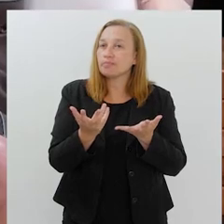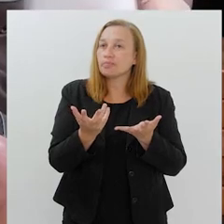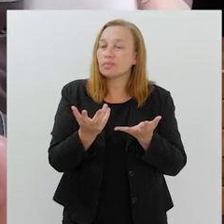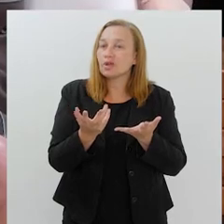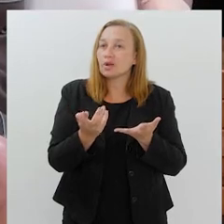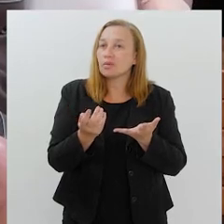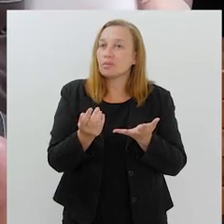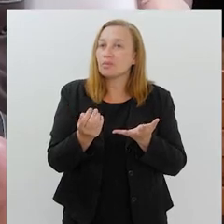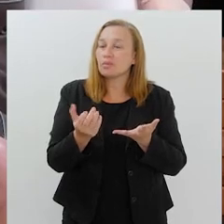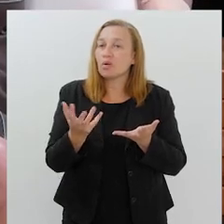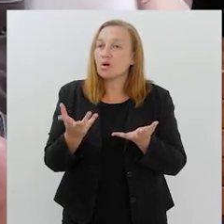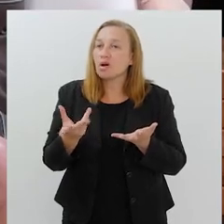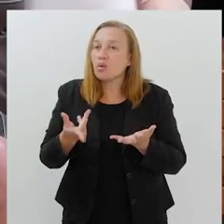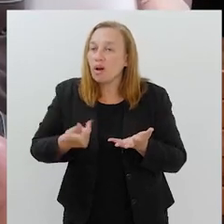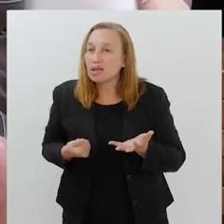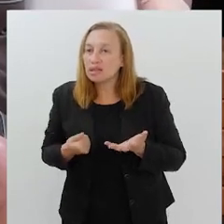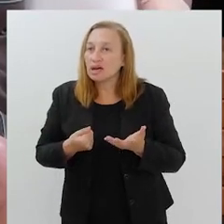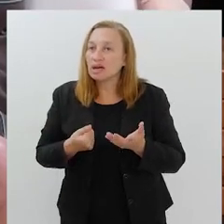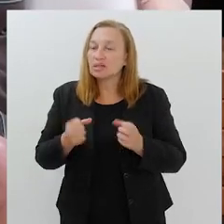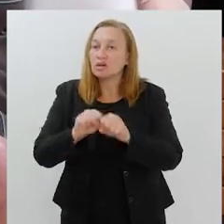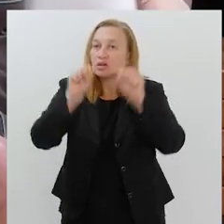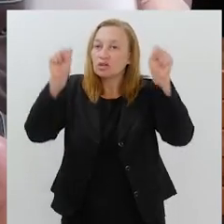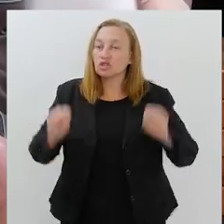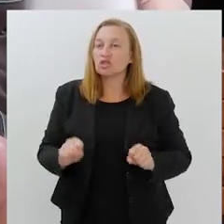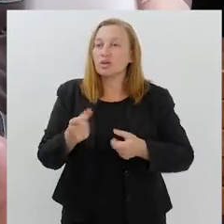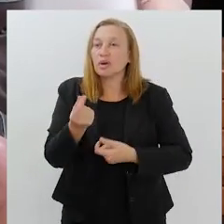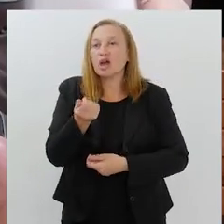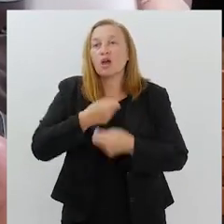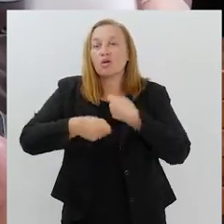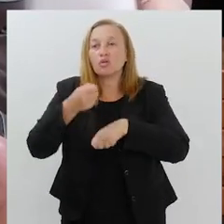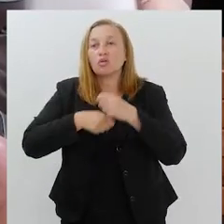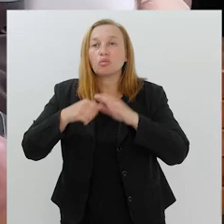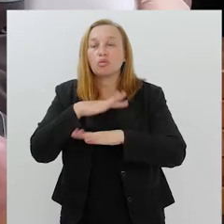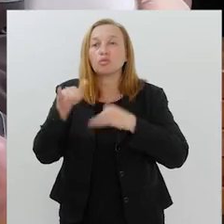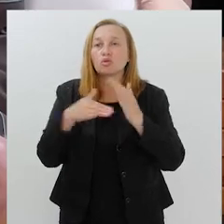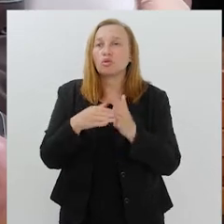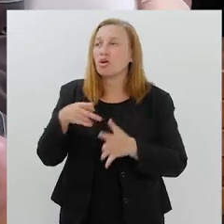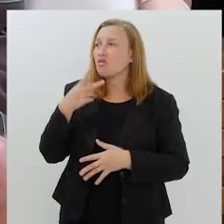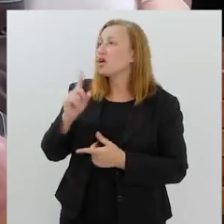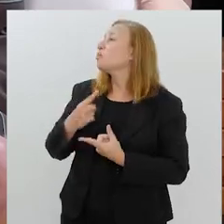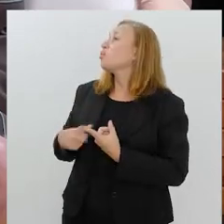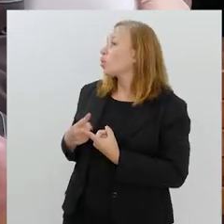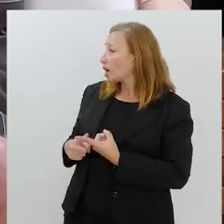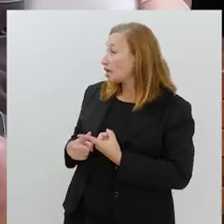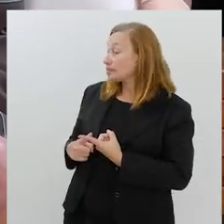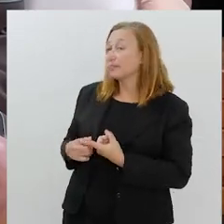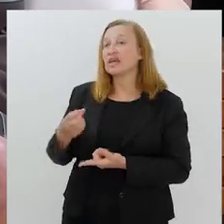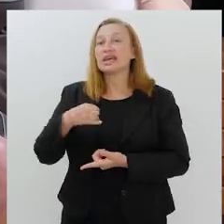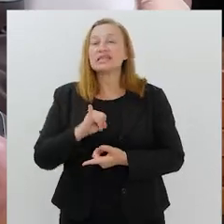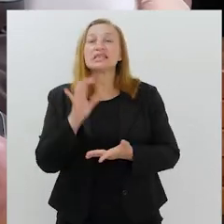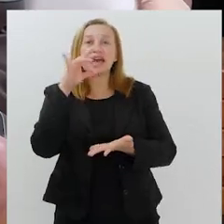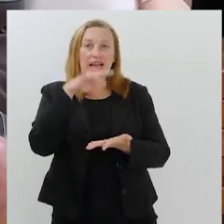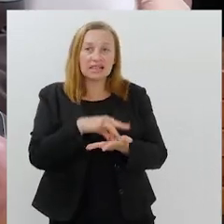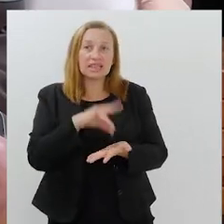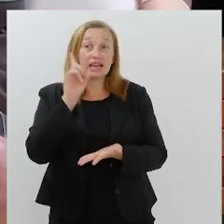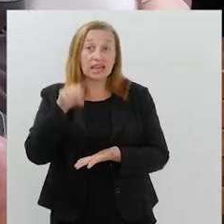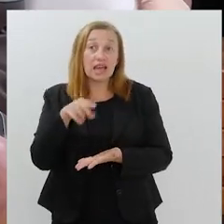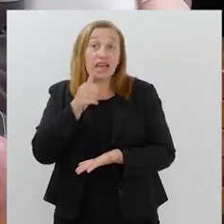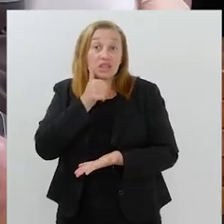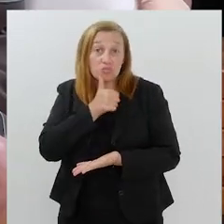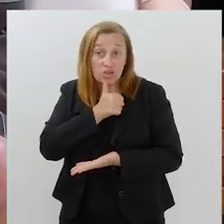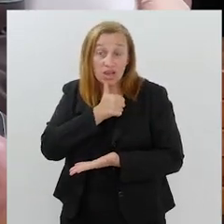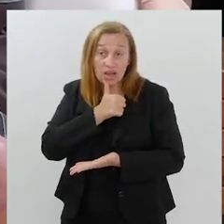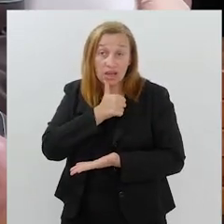pouca eficácia do nosso sistema econômico como um todo por que que eu digo isso se a